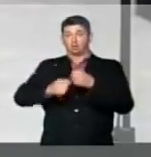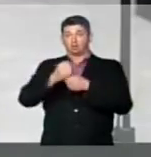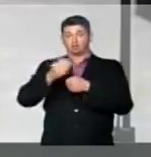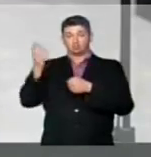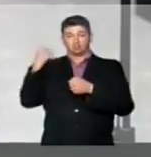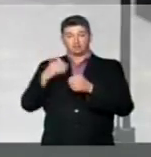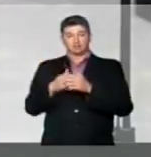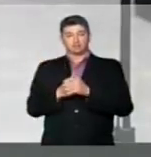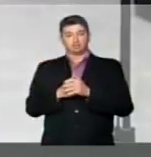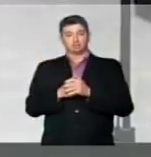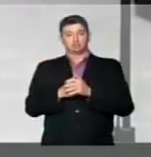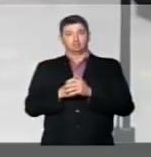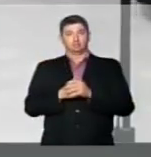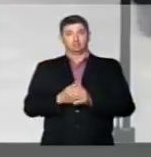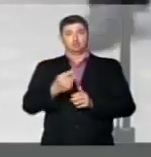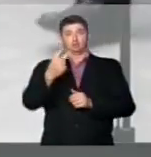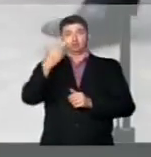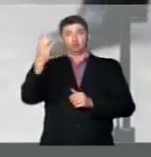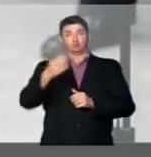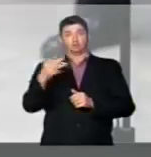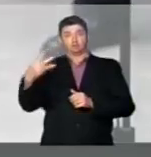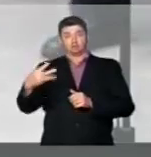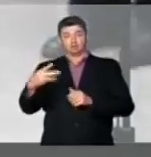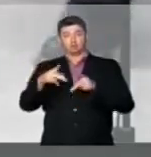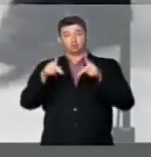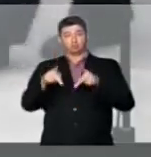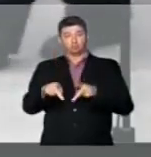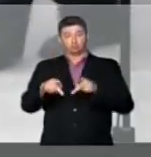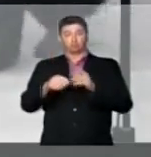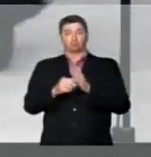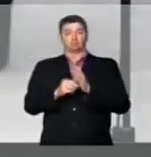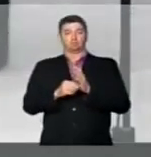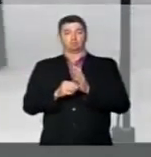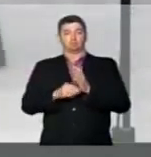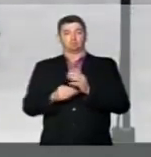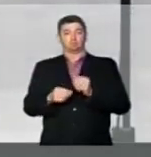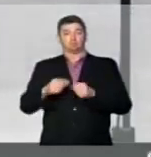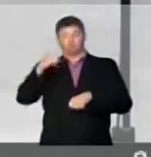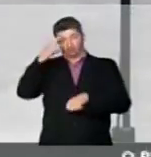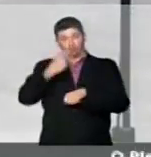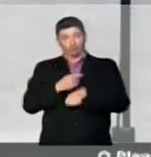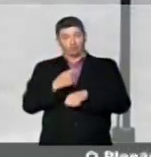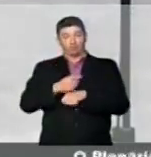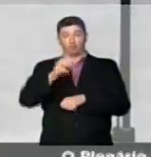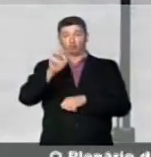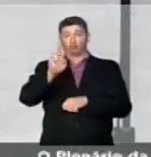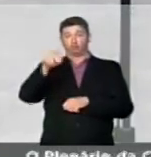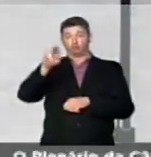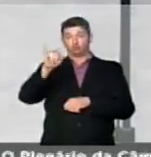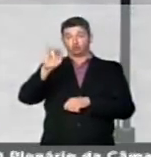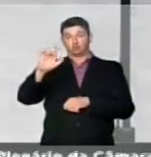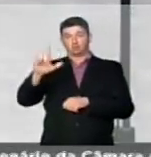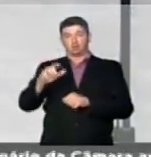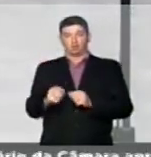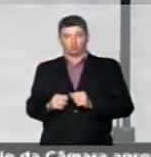2015. 2/3 da nossa população é analfabeta funcional.